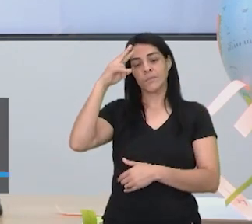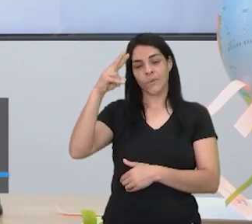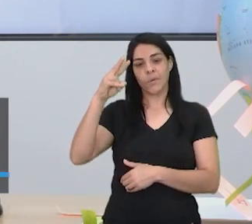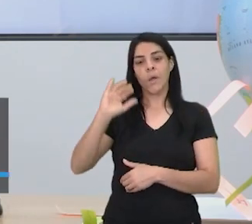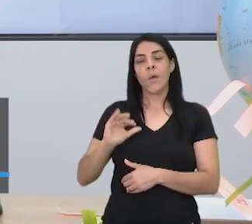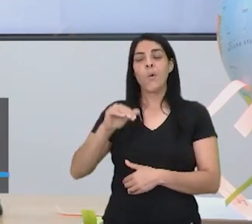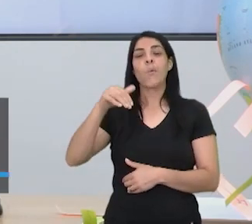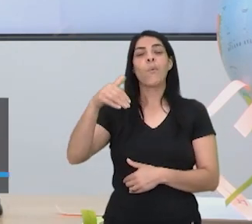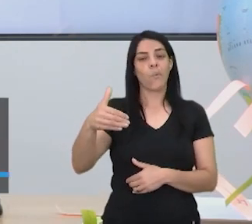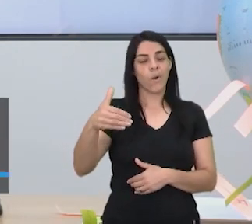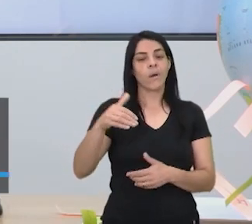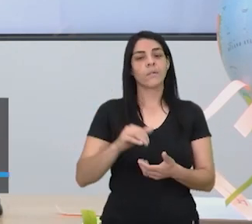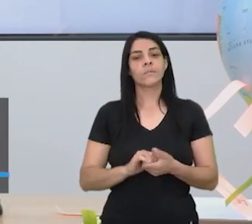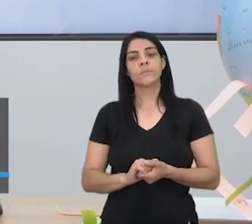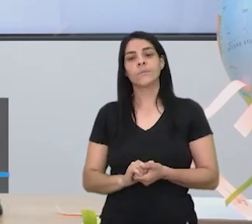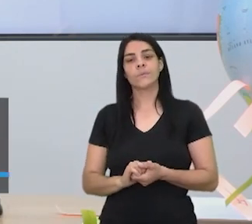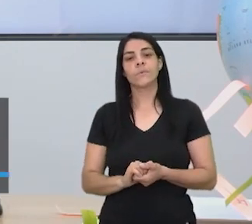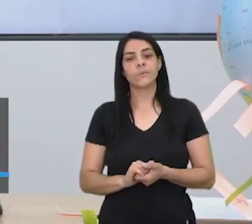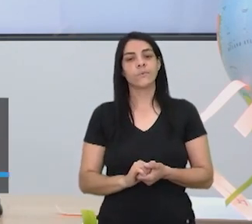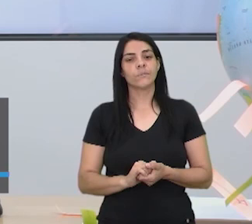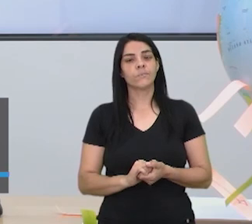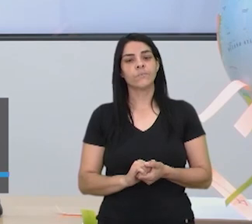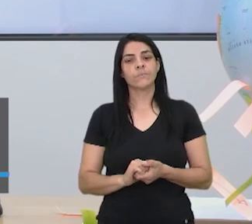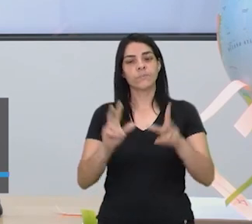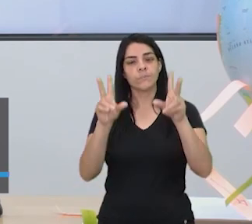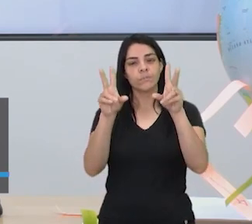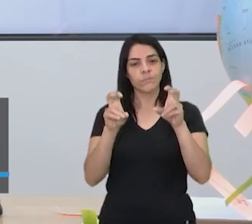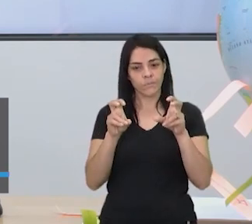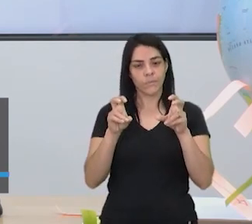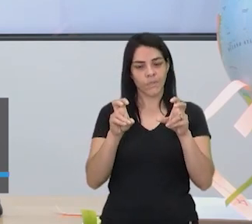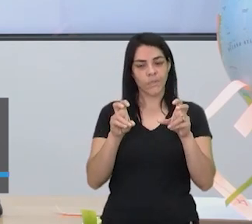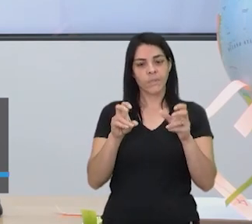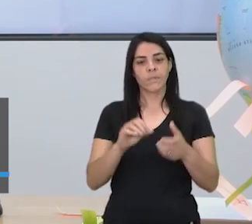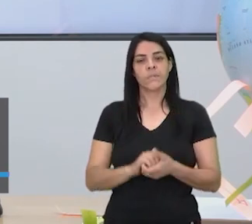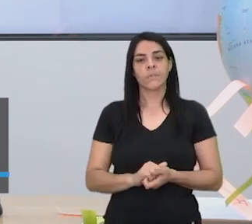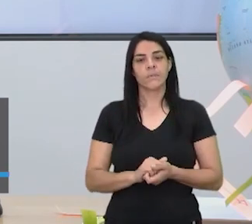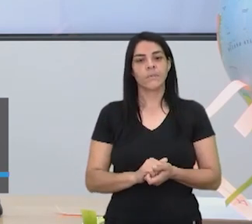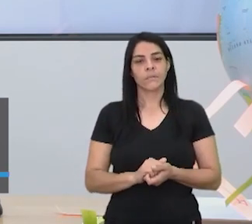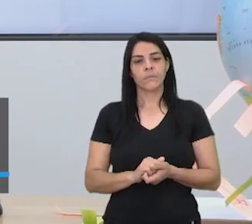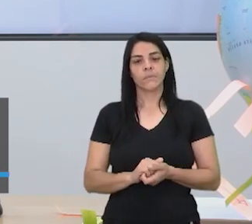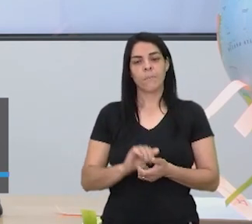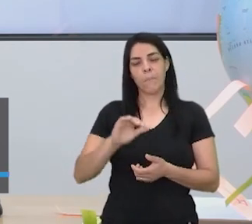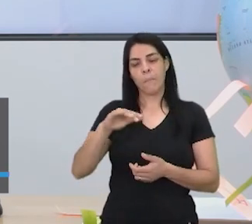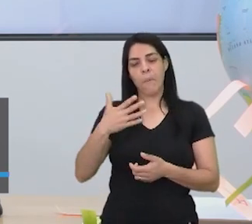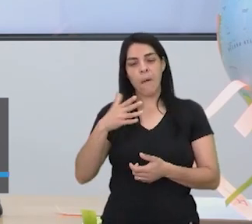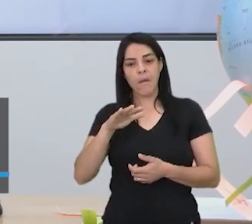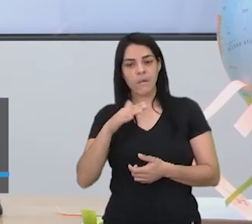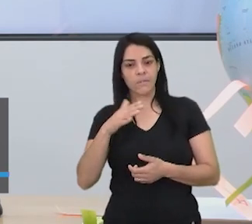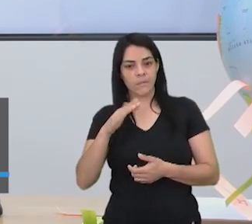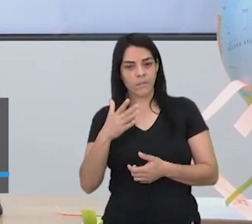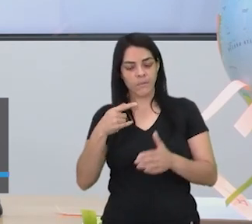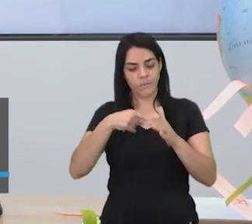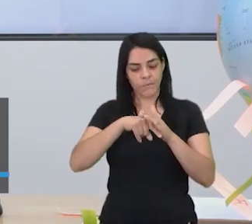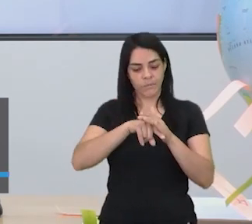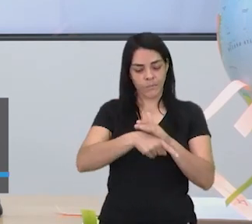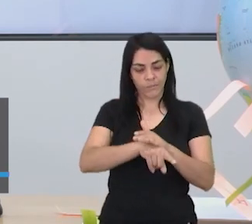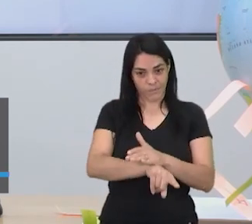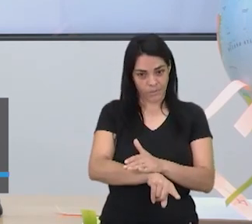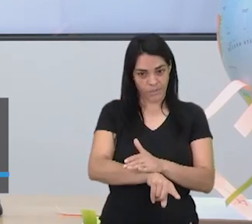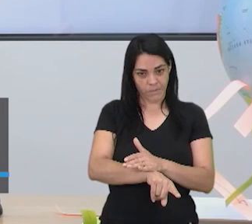quando foi a questão de que conseguiram determinar aí mais ou menos as